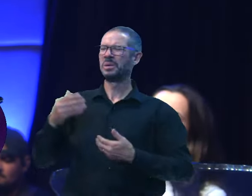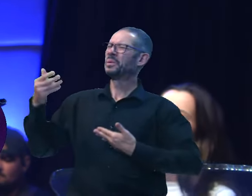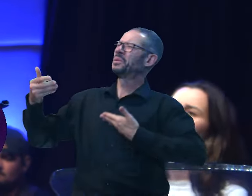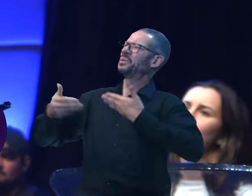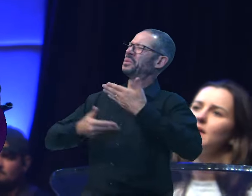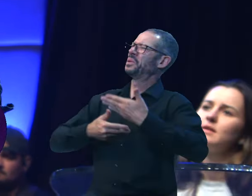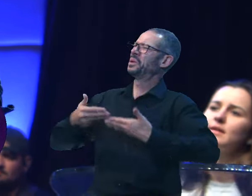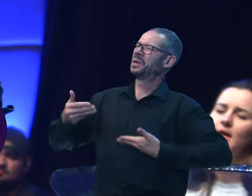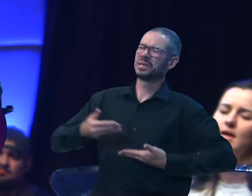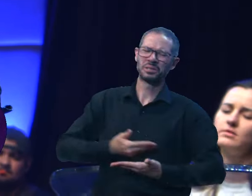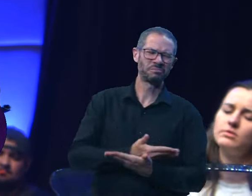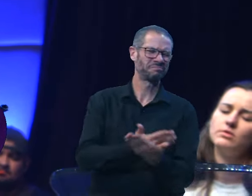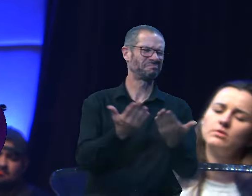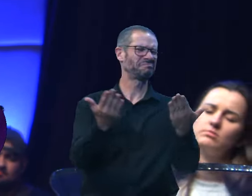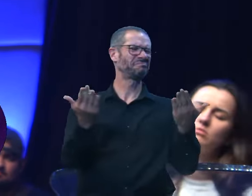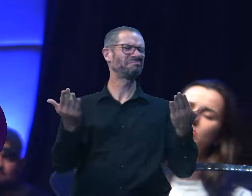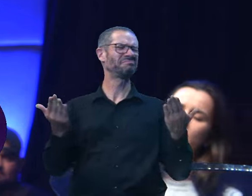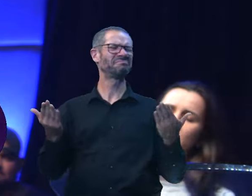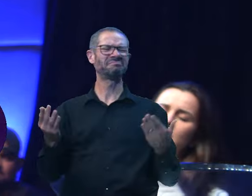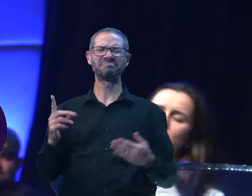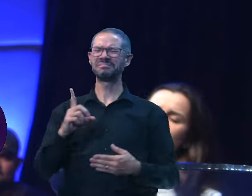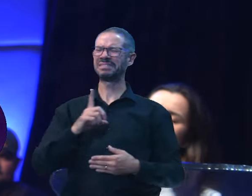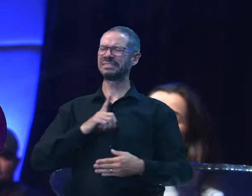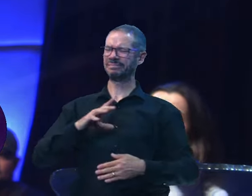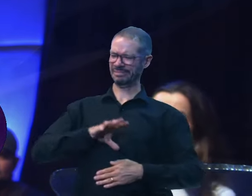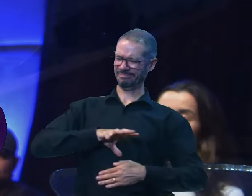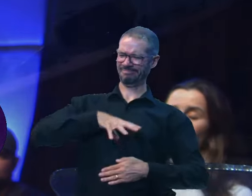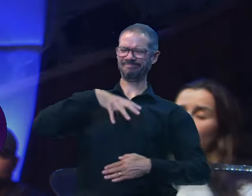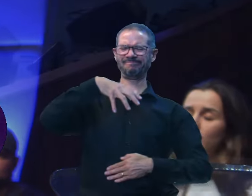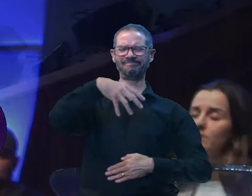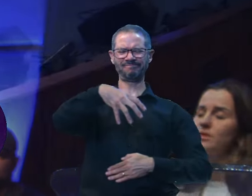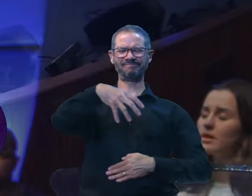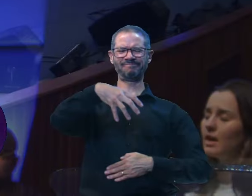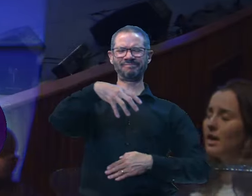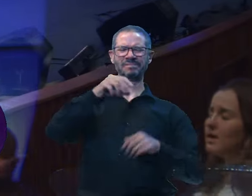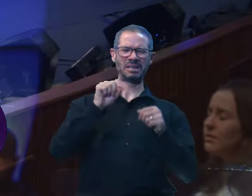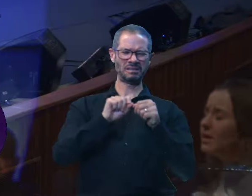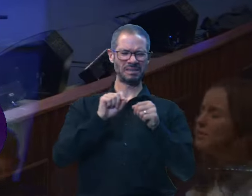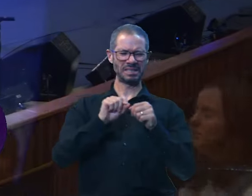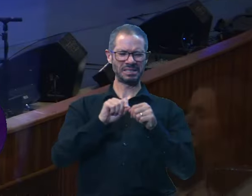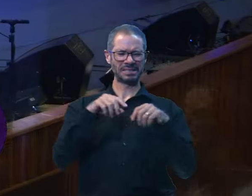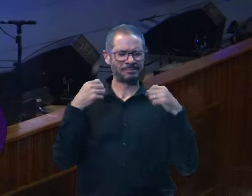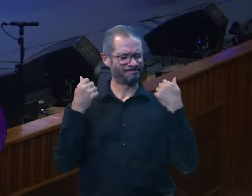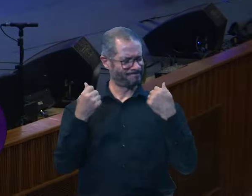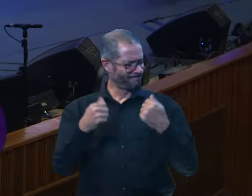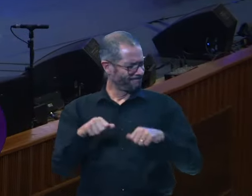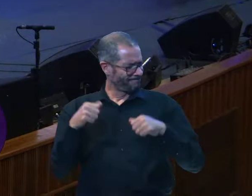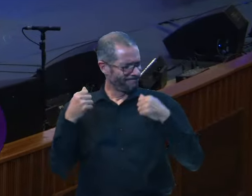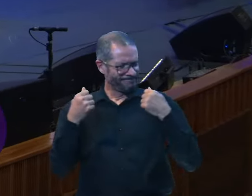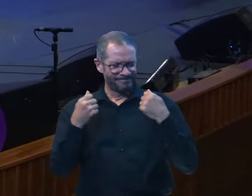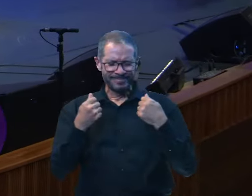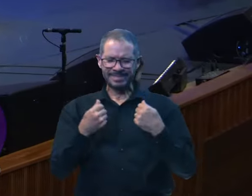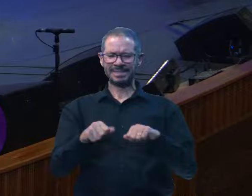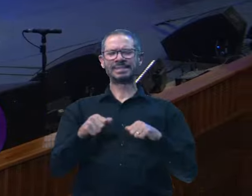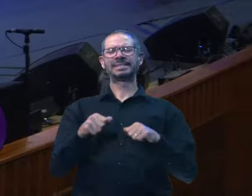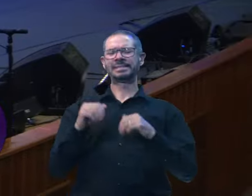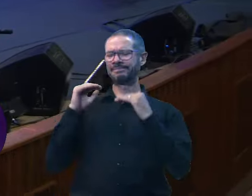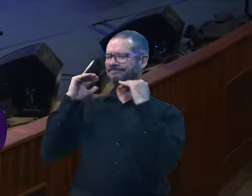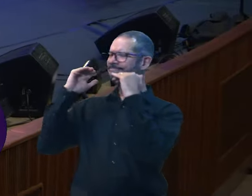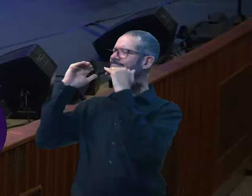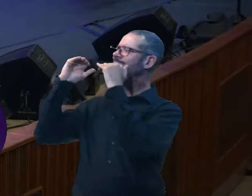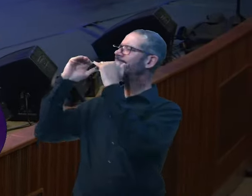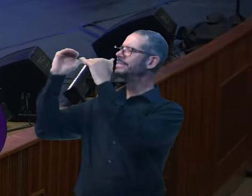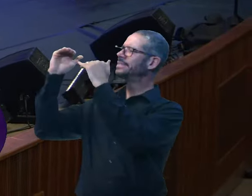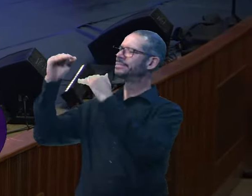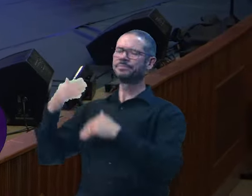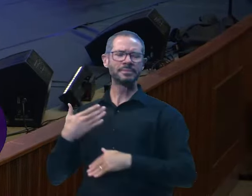Trata-nos, Jesus. Que tenhamos coragem para fazer o que precisa ser feito. Ir até